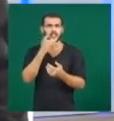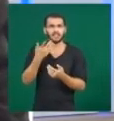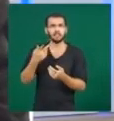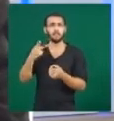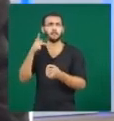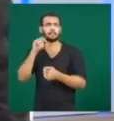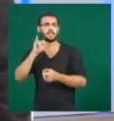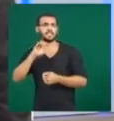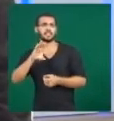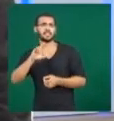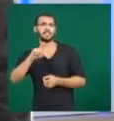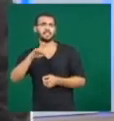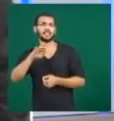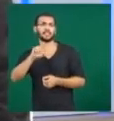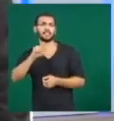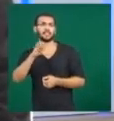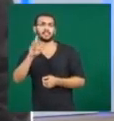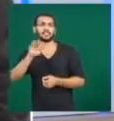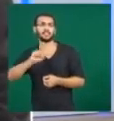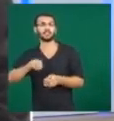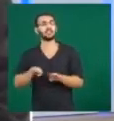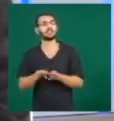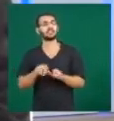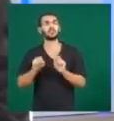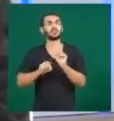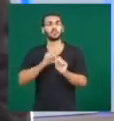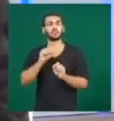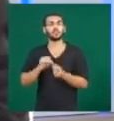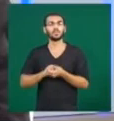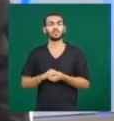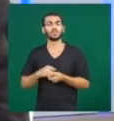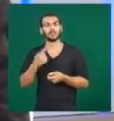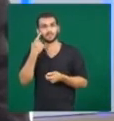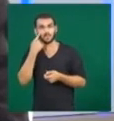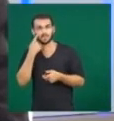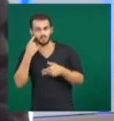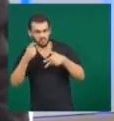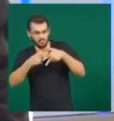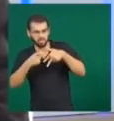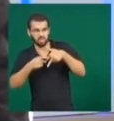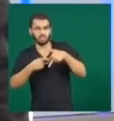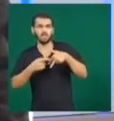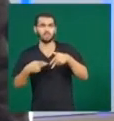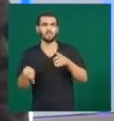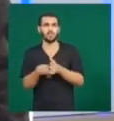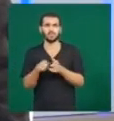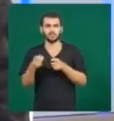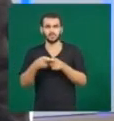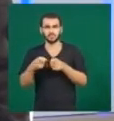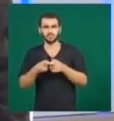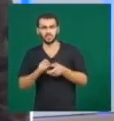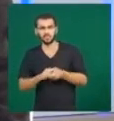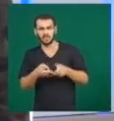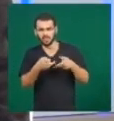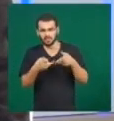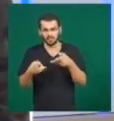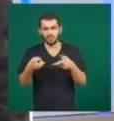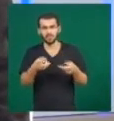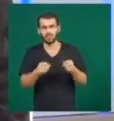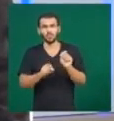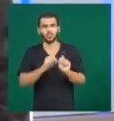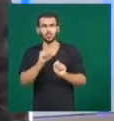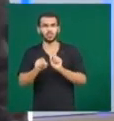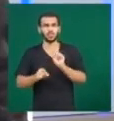psicólogos, e foca ali depois, enquanto ortopedista ou fisiatra, uhum, você vai focar